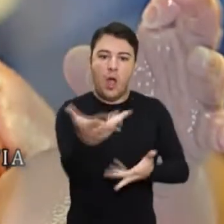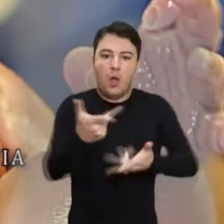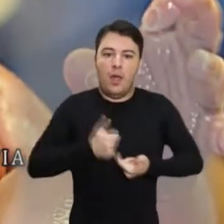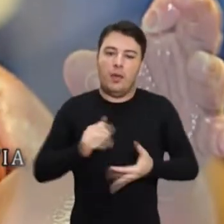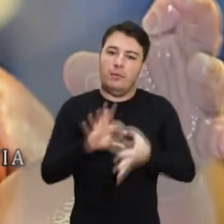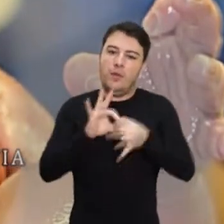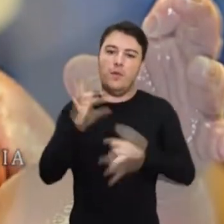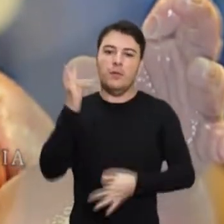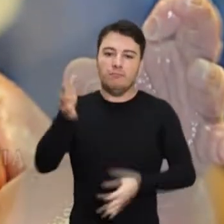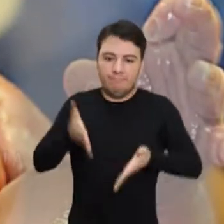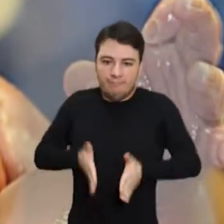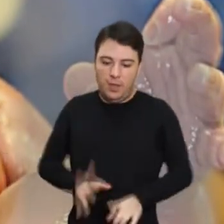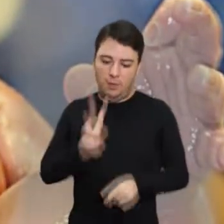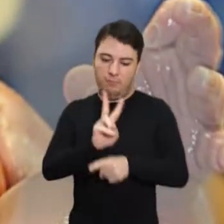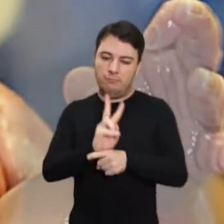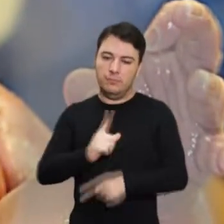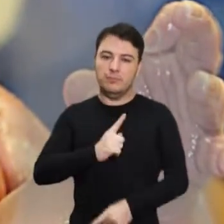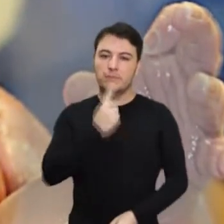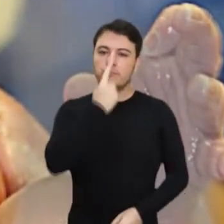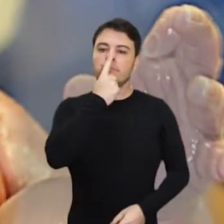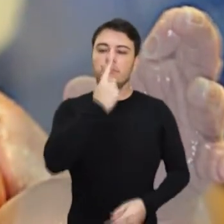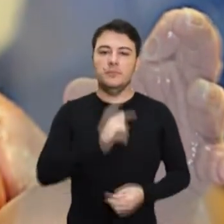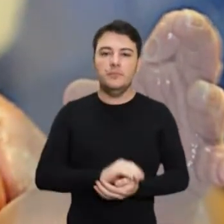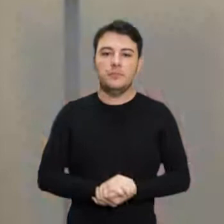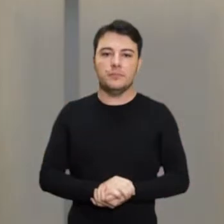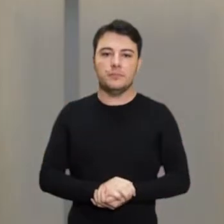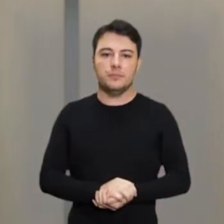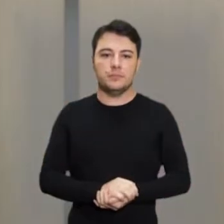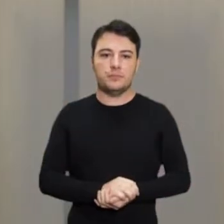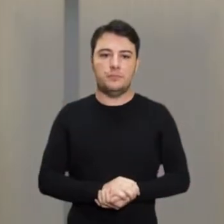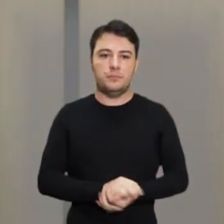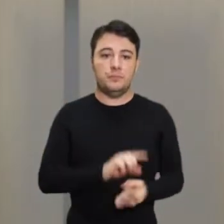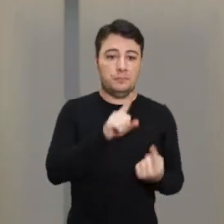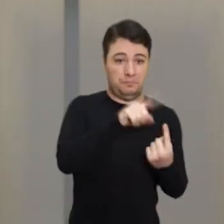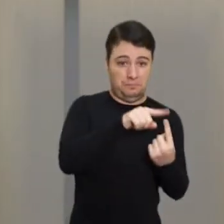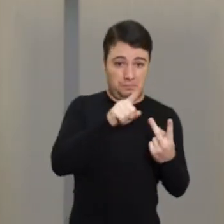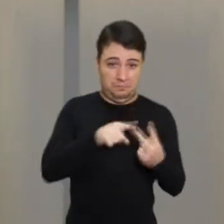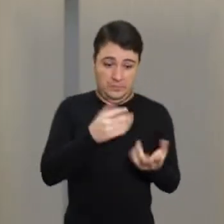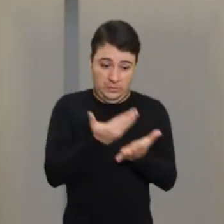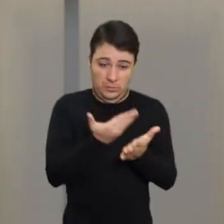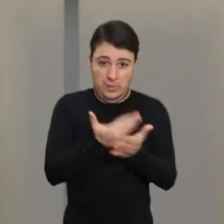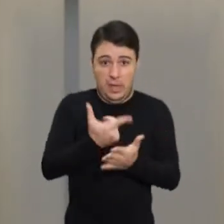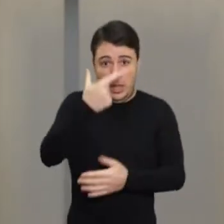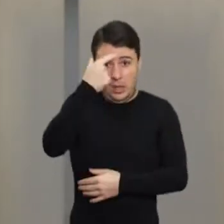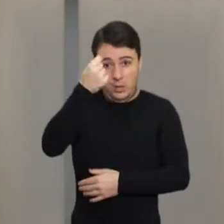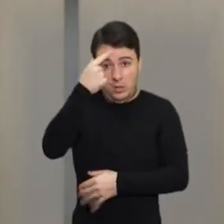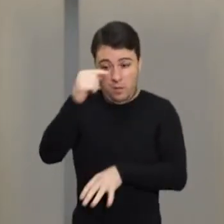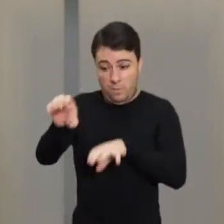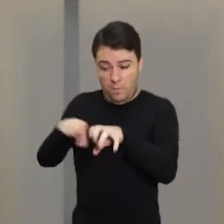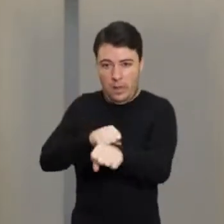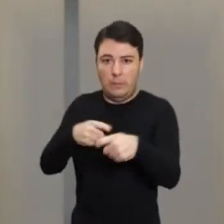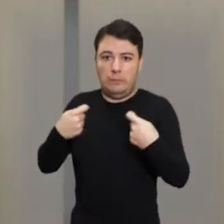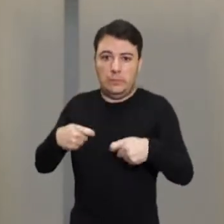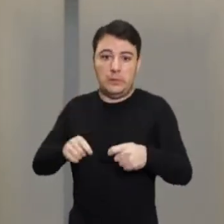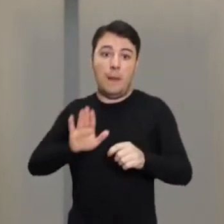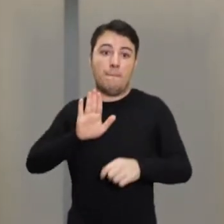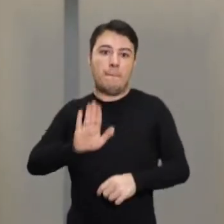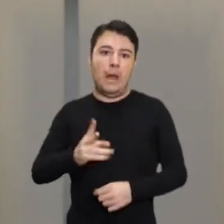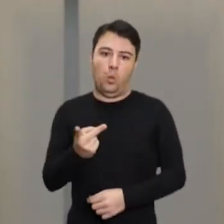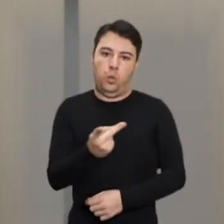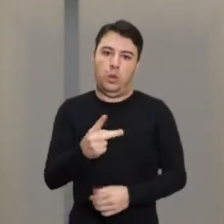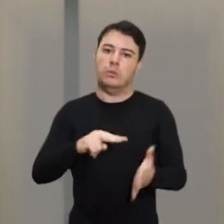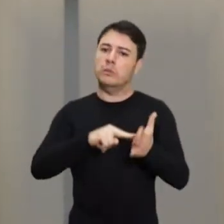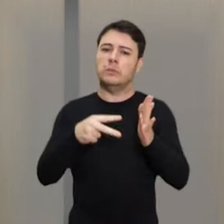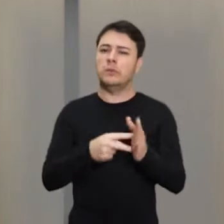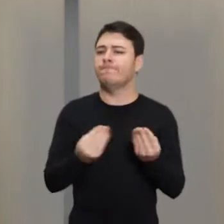criando um vínculo importante para a humanização do parto. Essas duas formações, elas são a nível de graduação, tanto para a